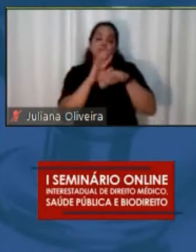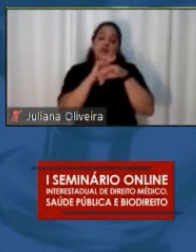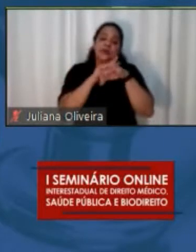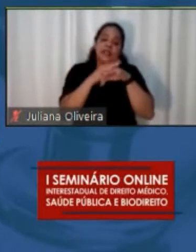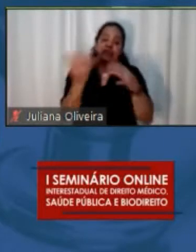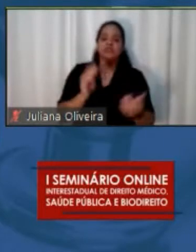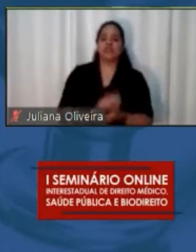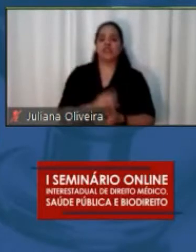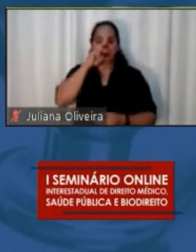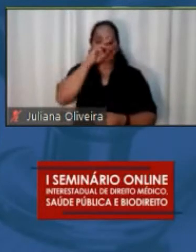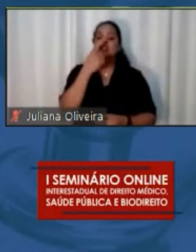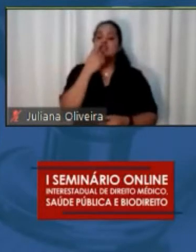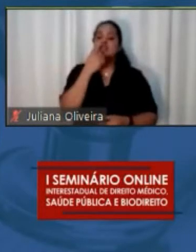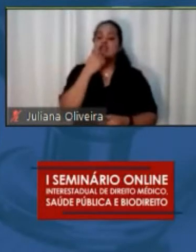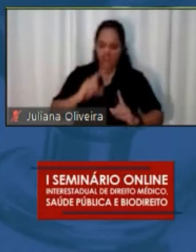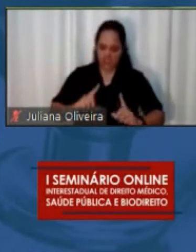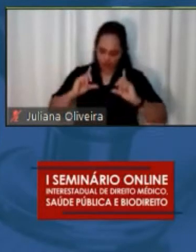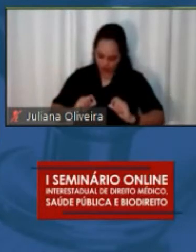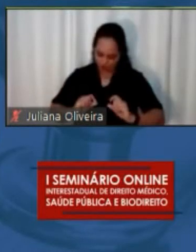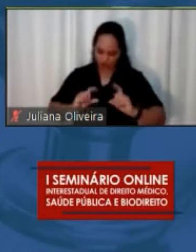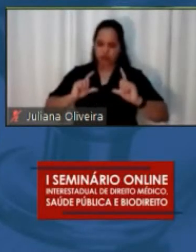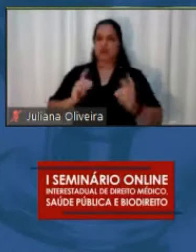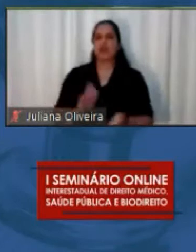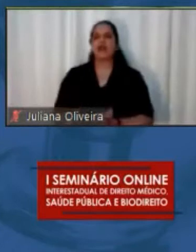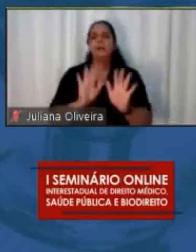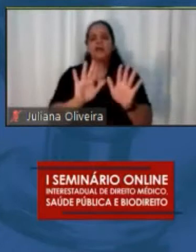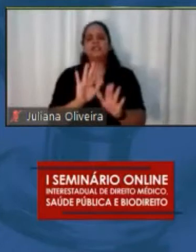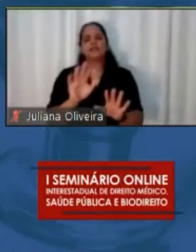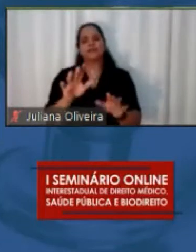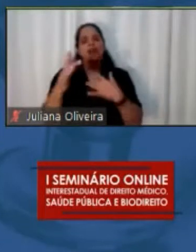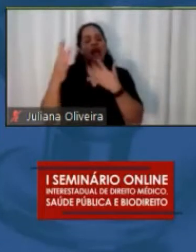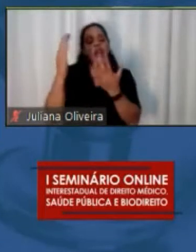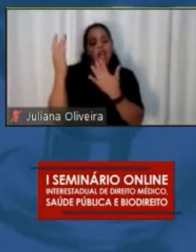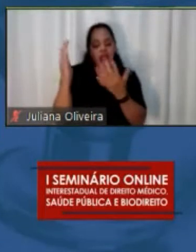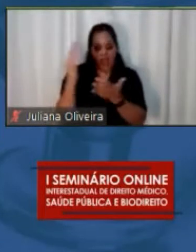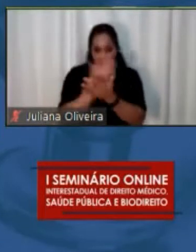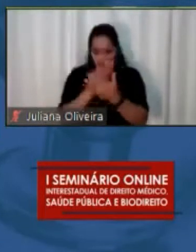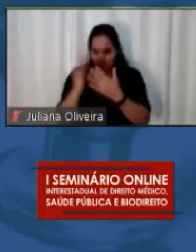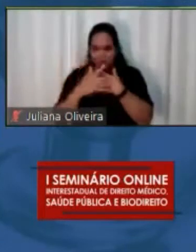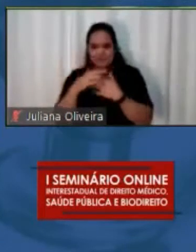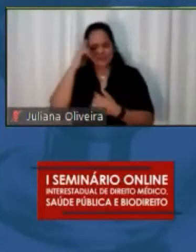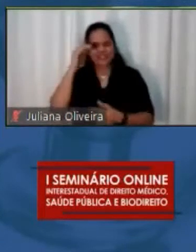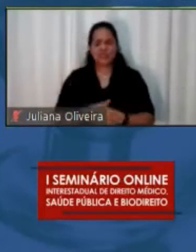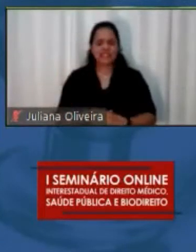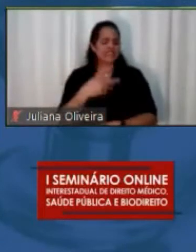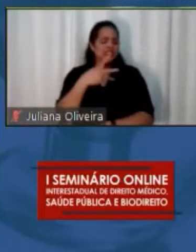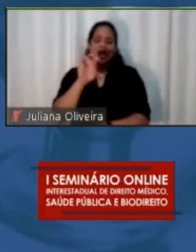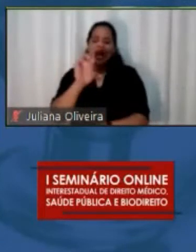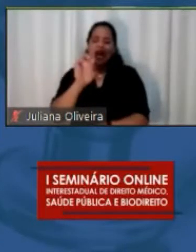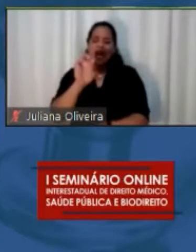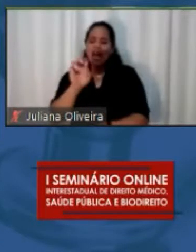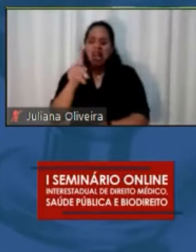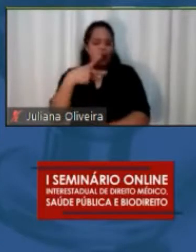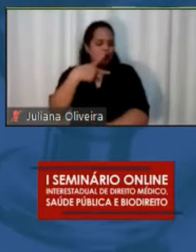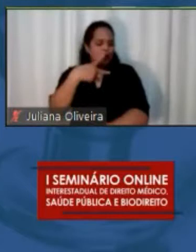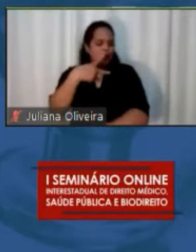assim: mas isso demora muito tempo para fazer. Nós precisamos que o paciente recupere rapidamente. Isso vai levar 3 meses